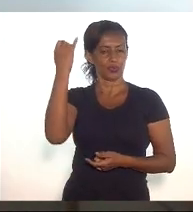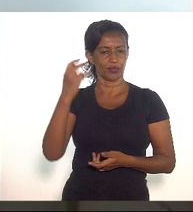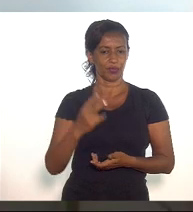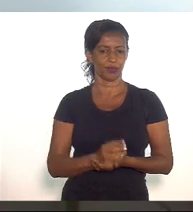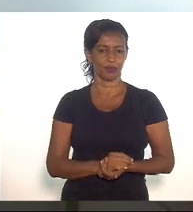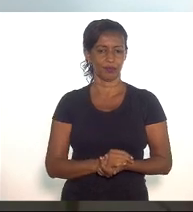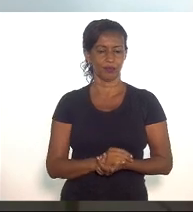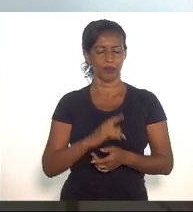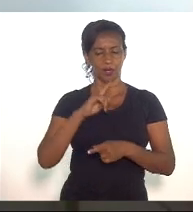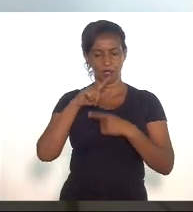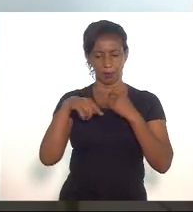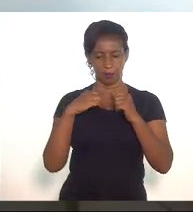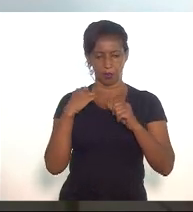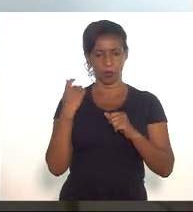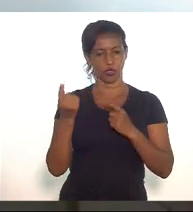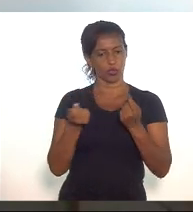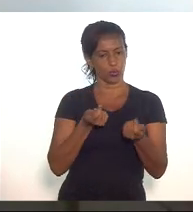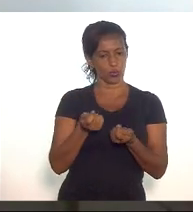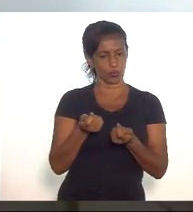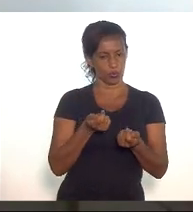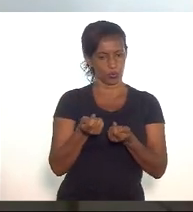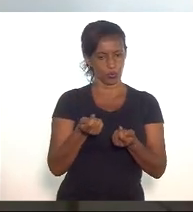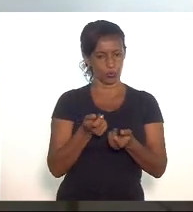de planejamento e controle